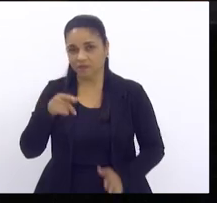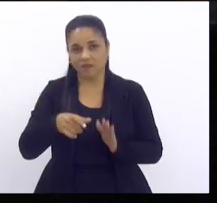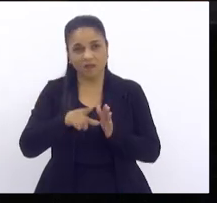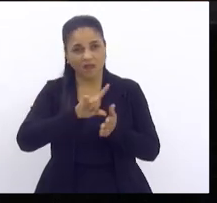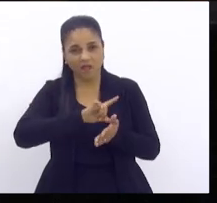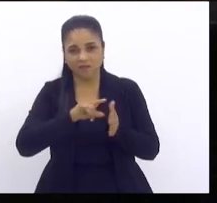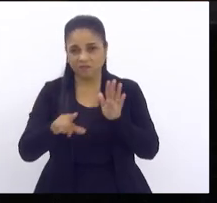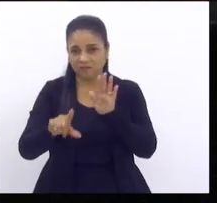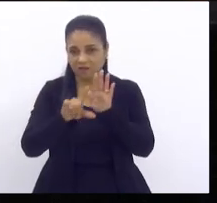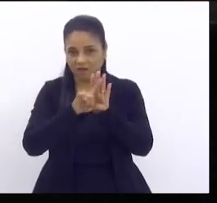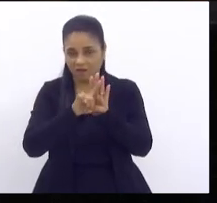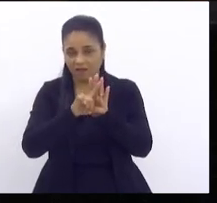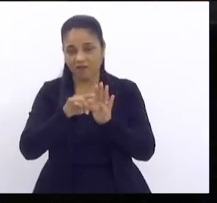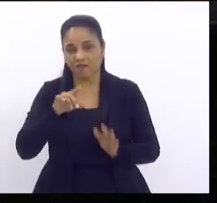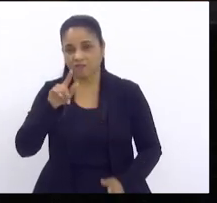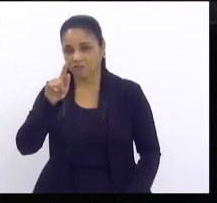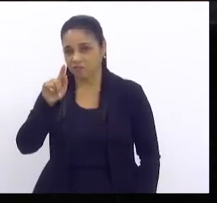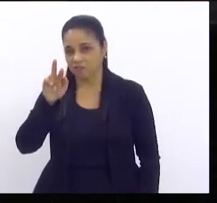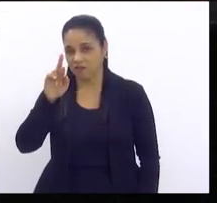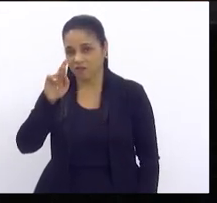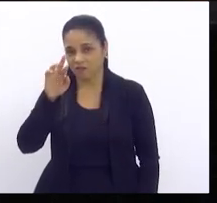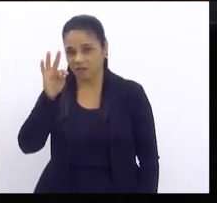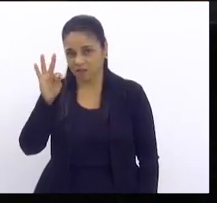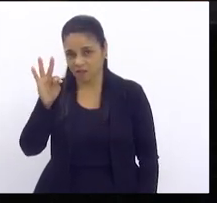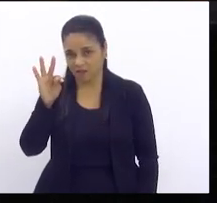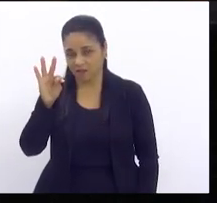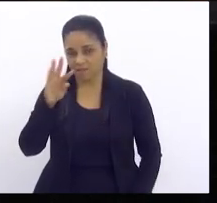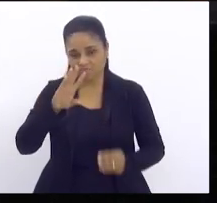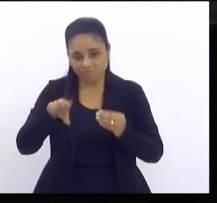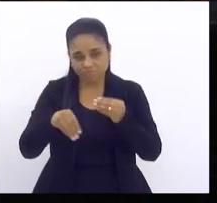a grt era